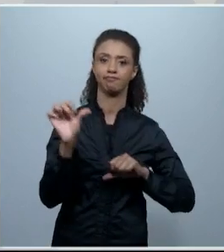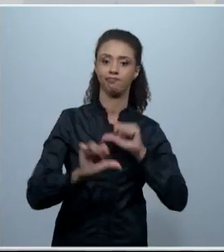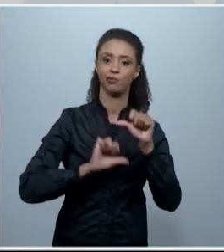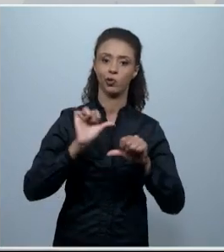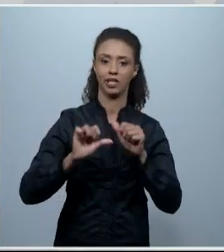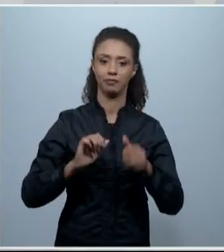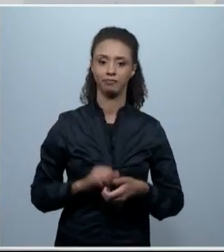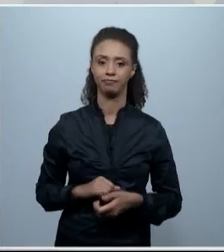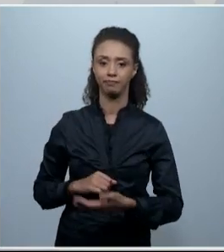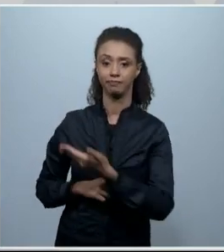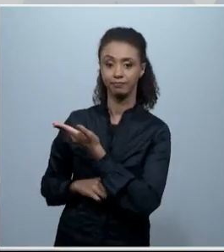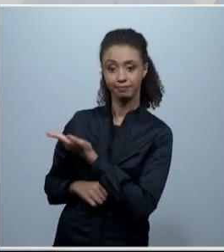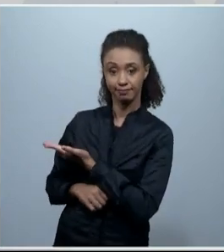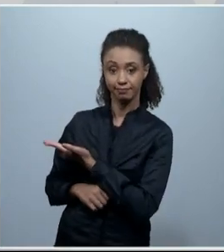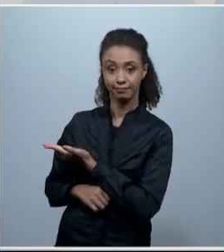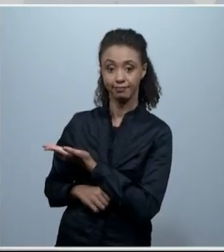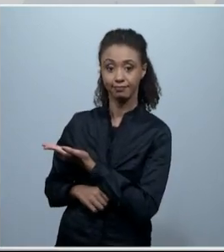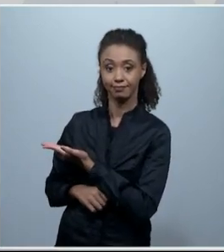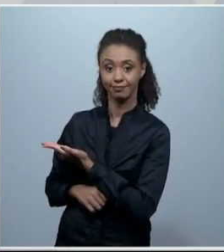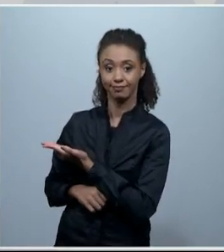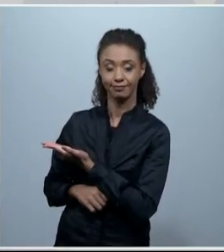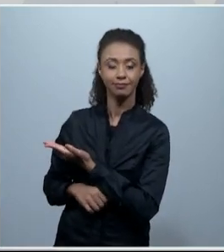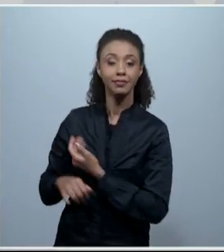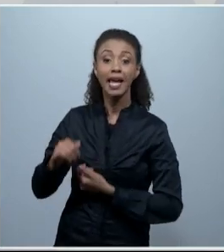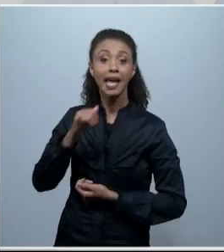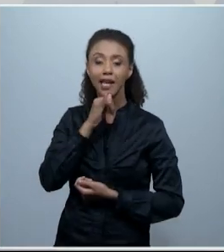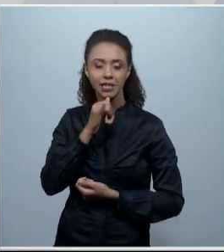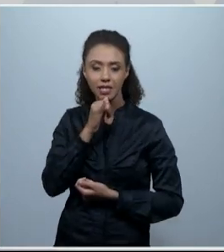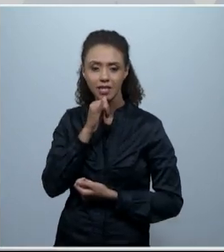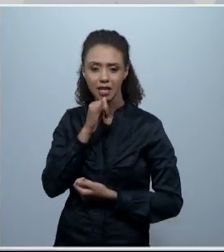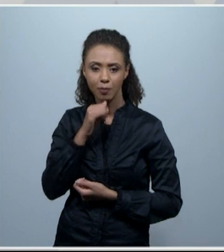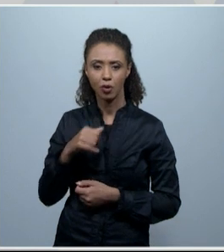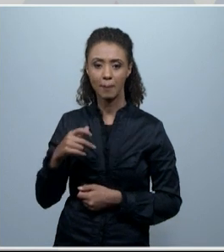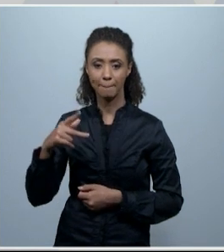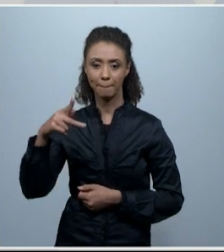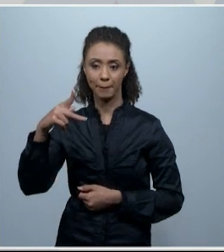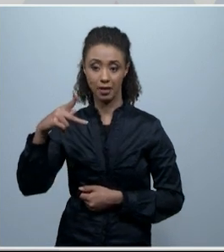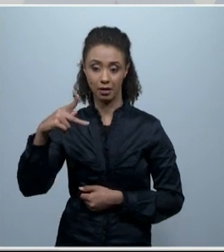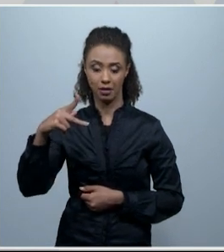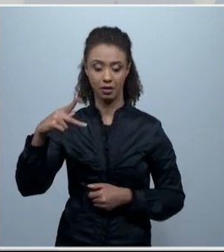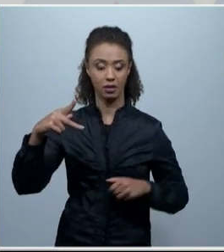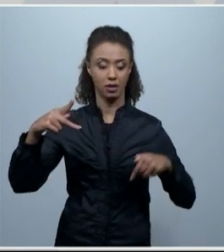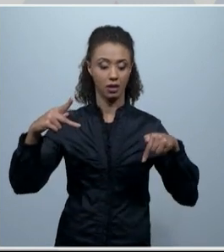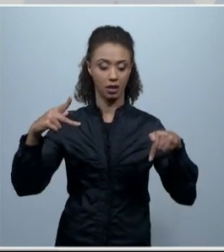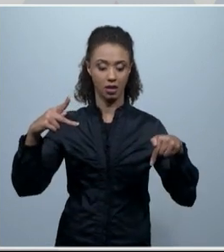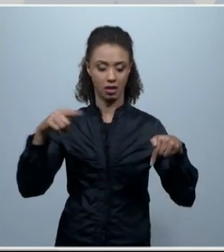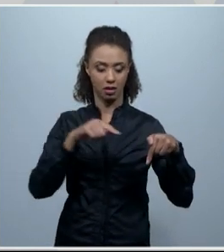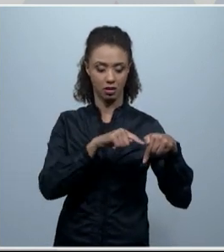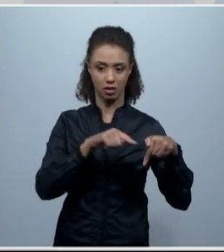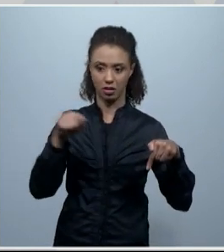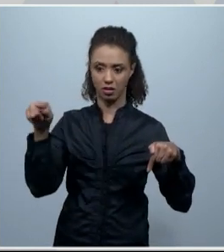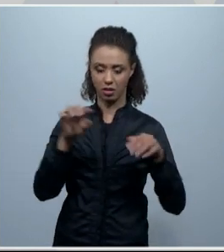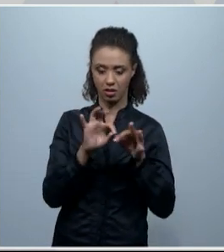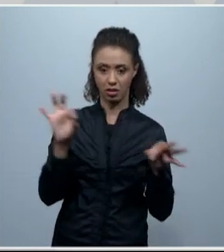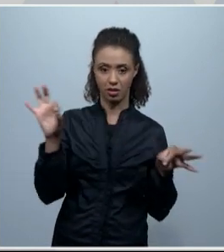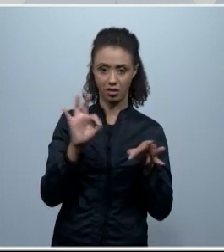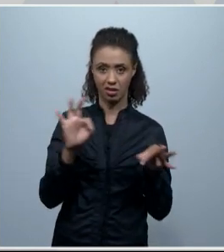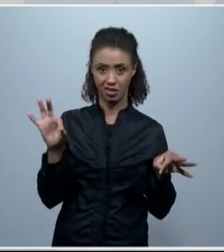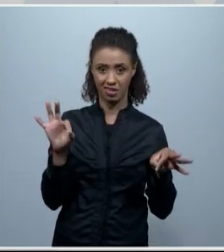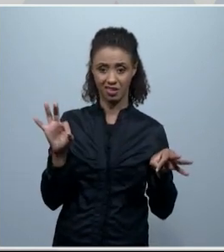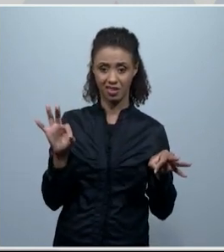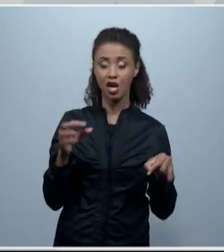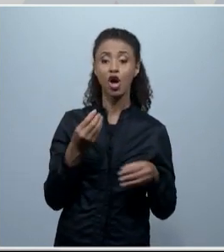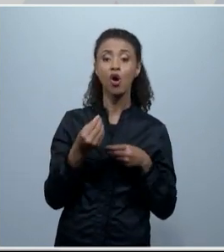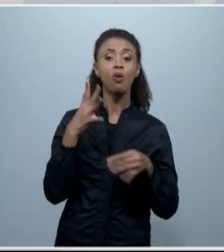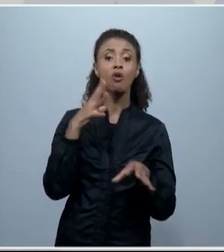entre o ponto pê e o ponto que eu não é só a distância do jeito usual eu uso essa fórmula complicada aqui ó eu faço a distância